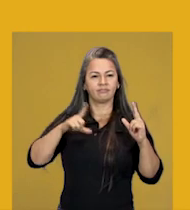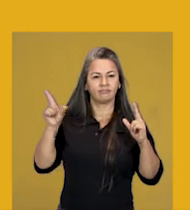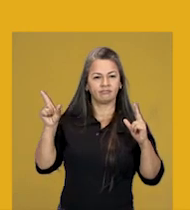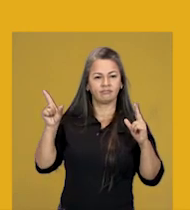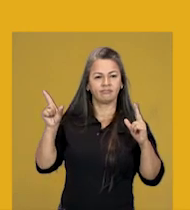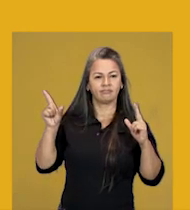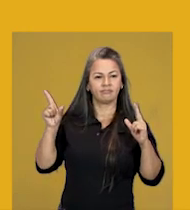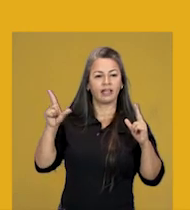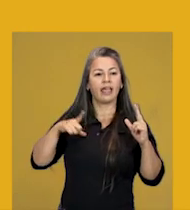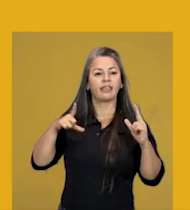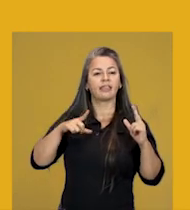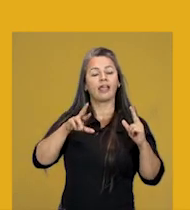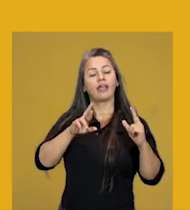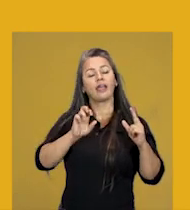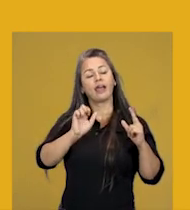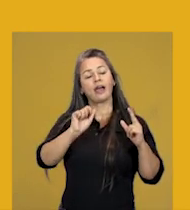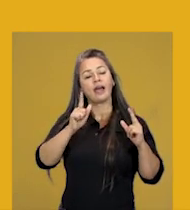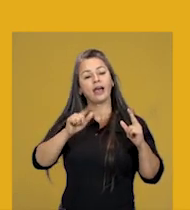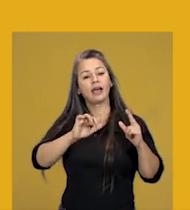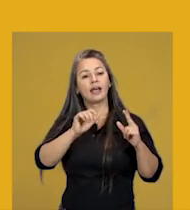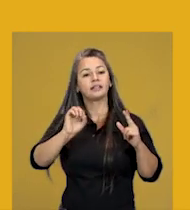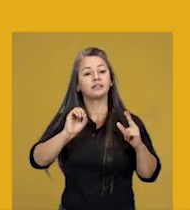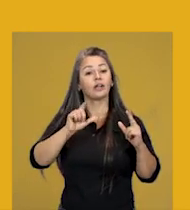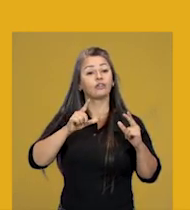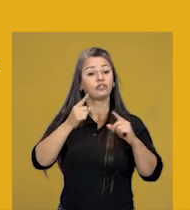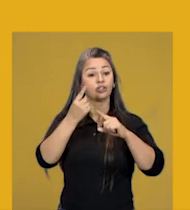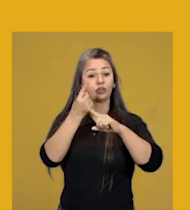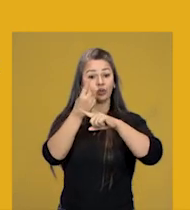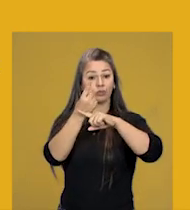de proporcionalidade de 1/3, respectivamente.